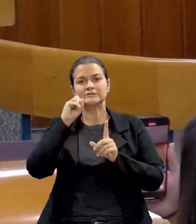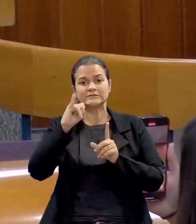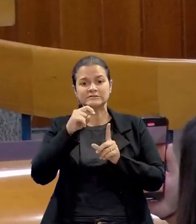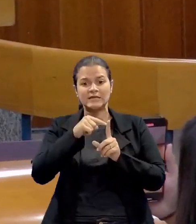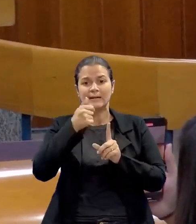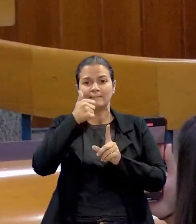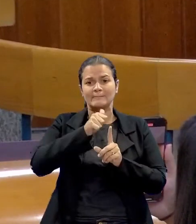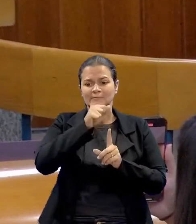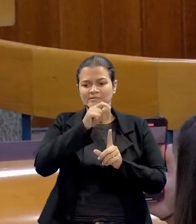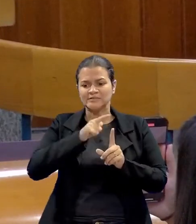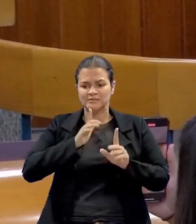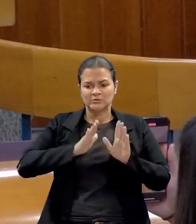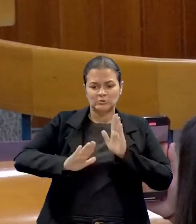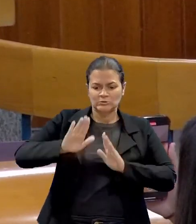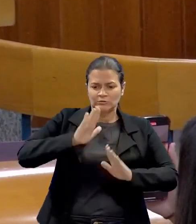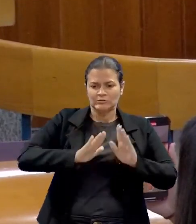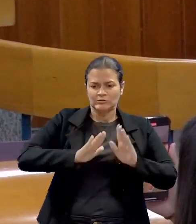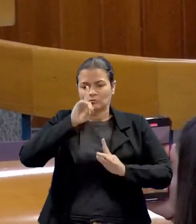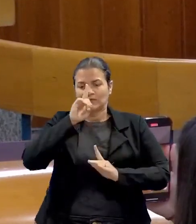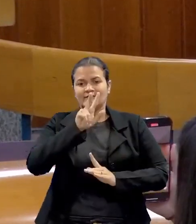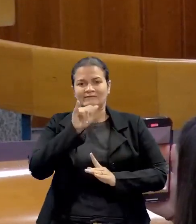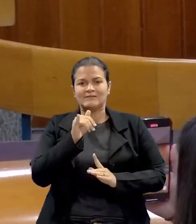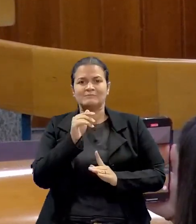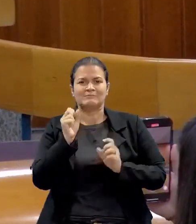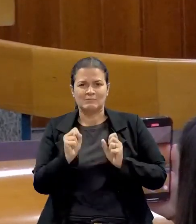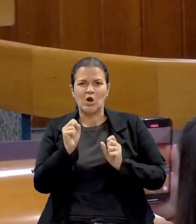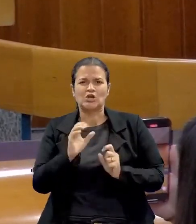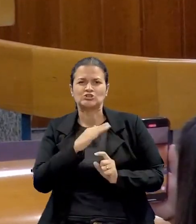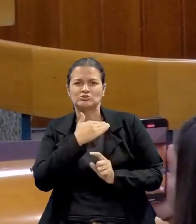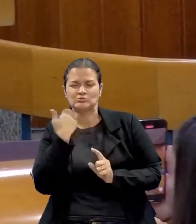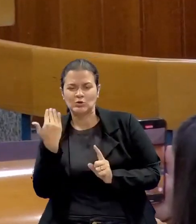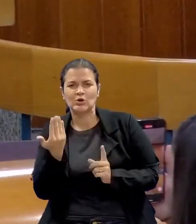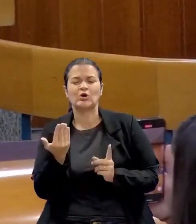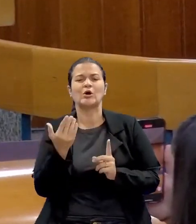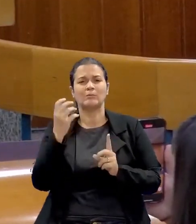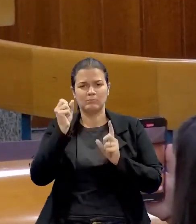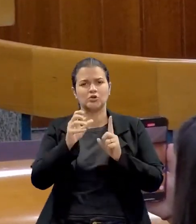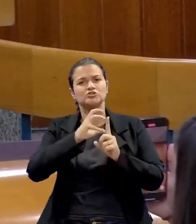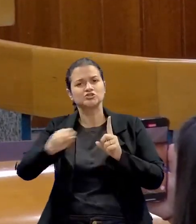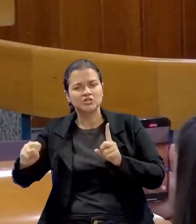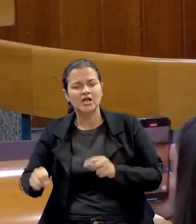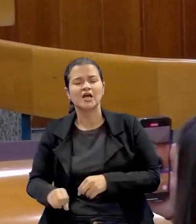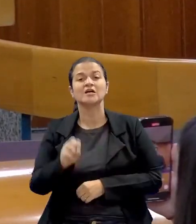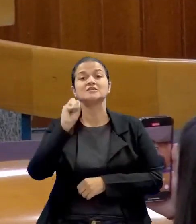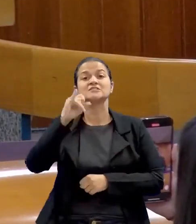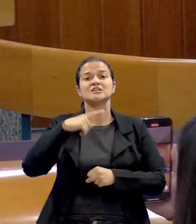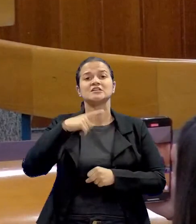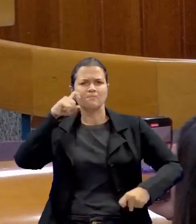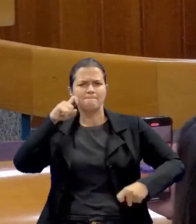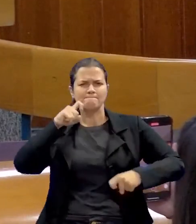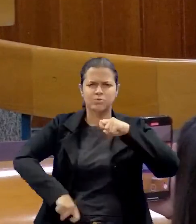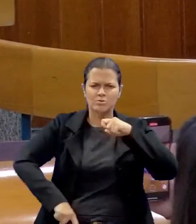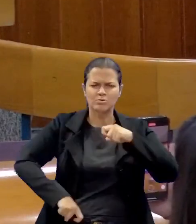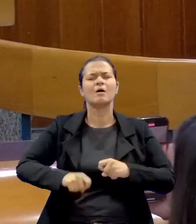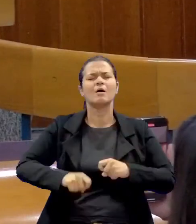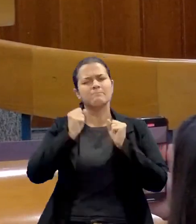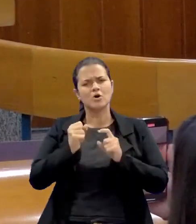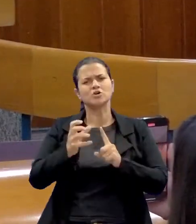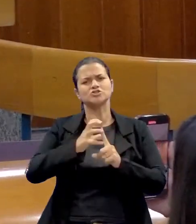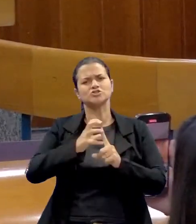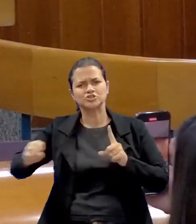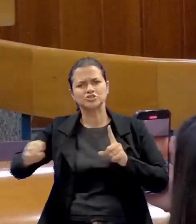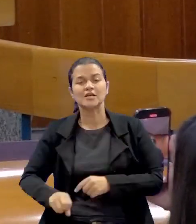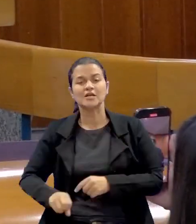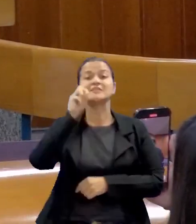no caso de risco de vida, do estupro comprovado e também o feto de